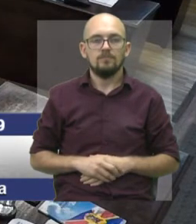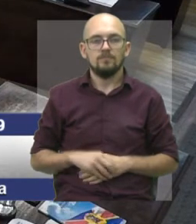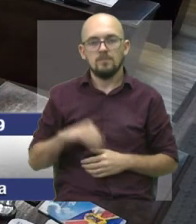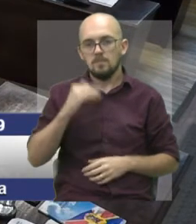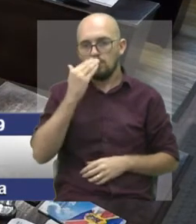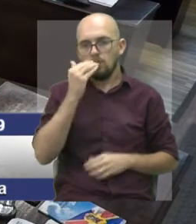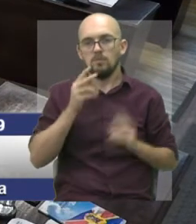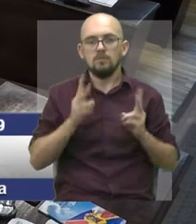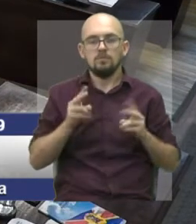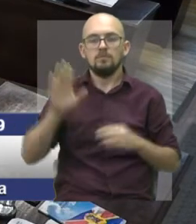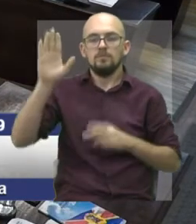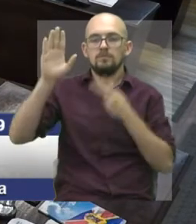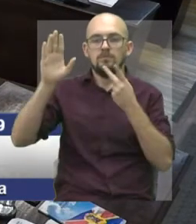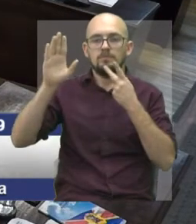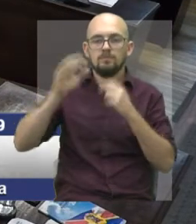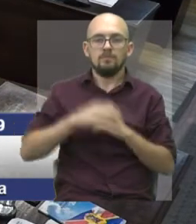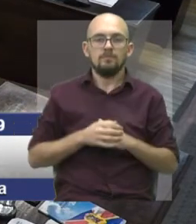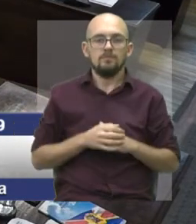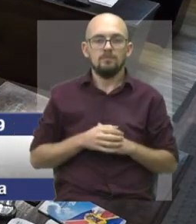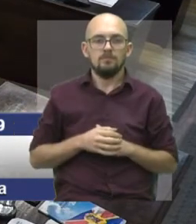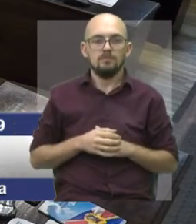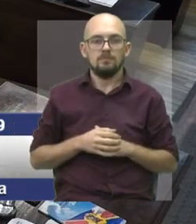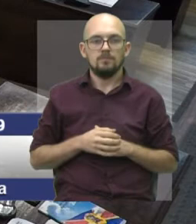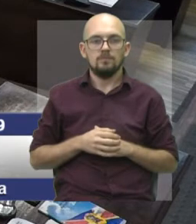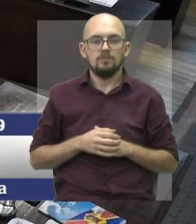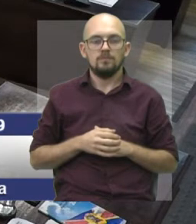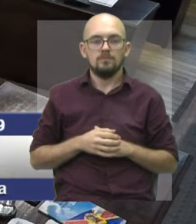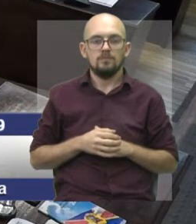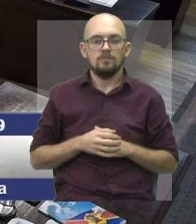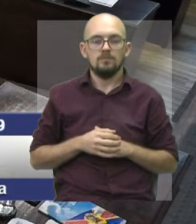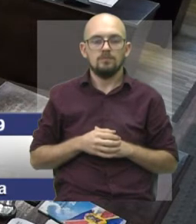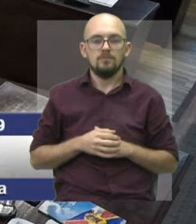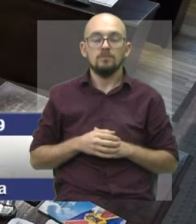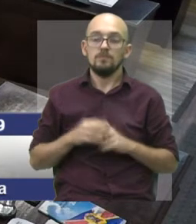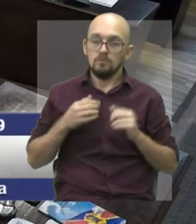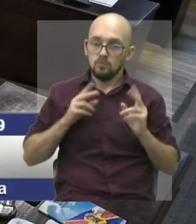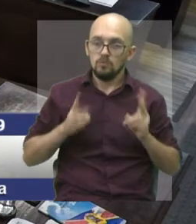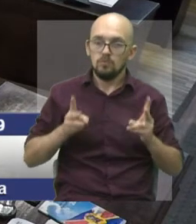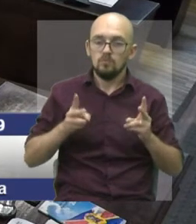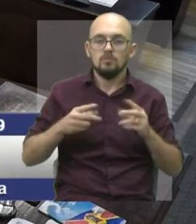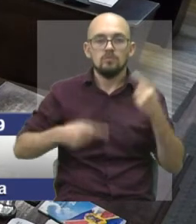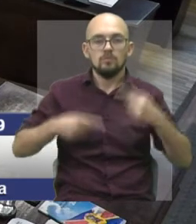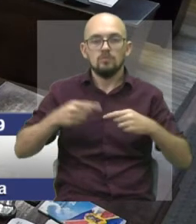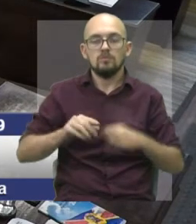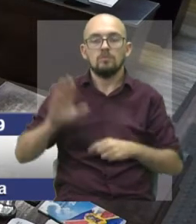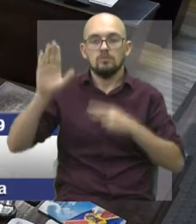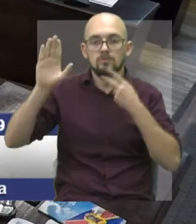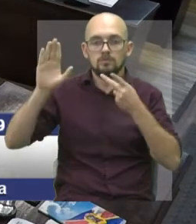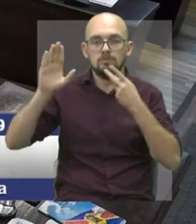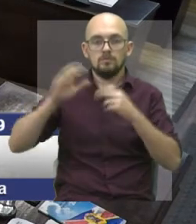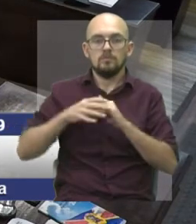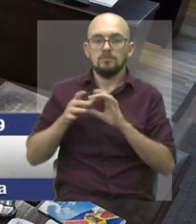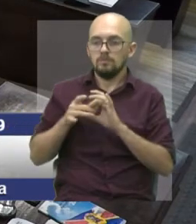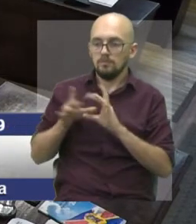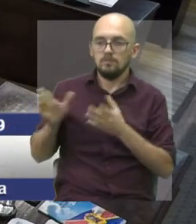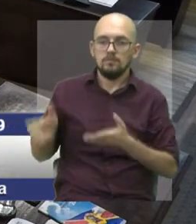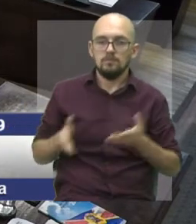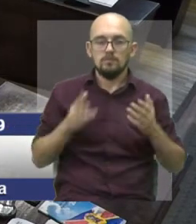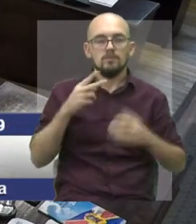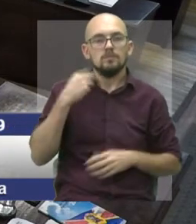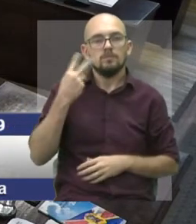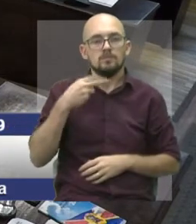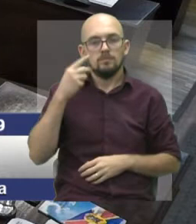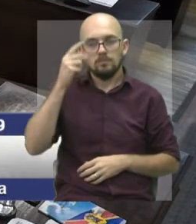Continua com a palavra. Com a palavra. Continua em discussão a referida moção. Com a palavra. Com a palavra,